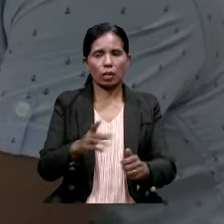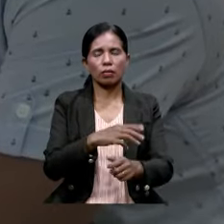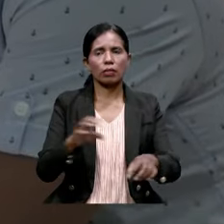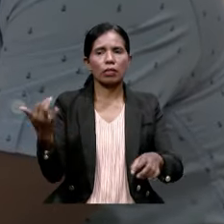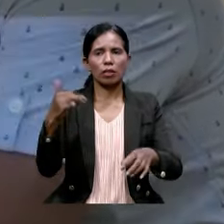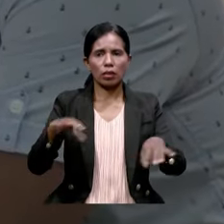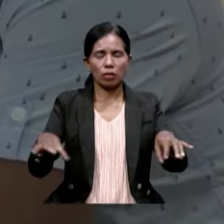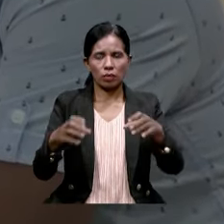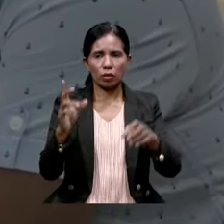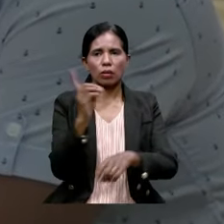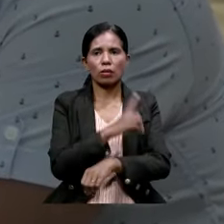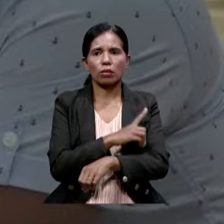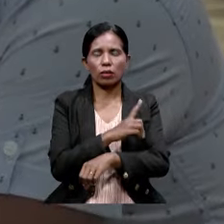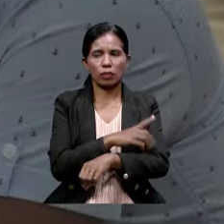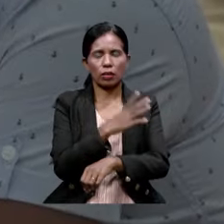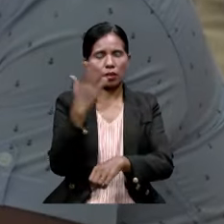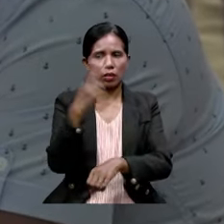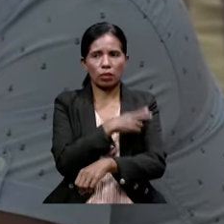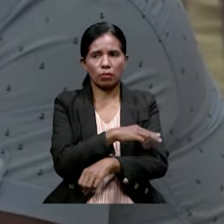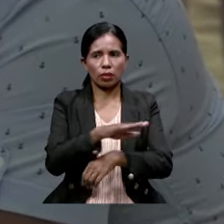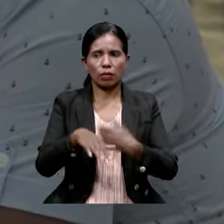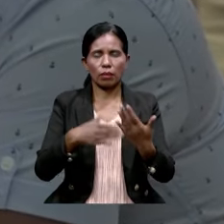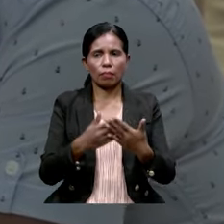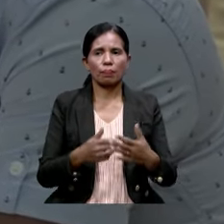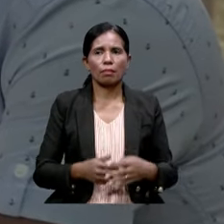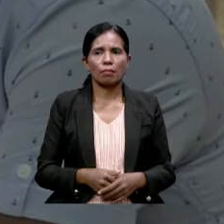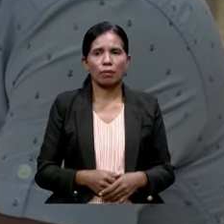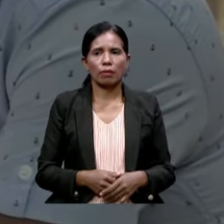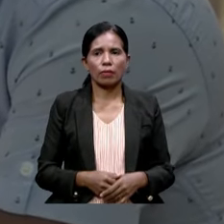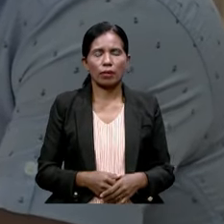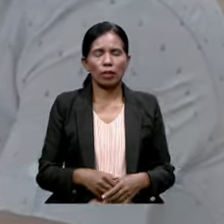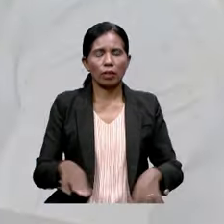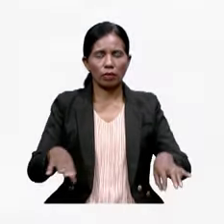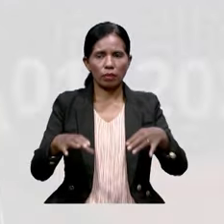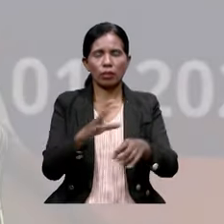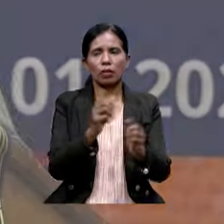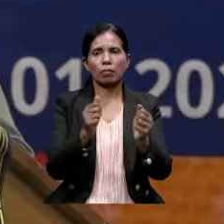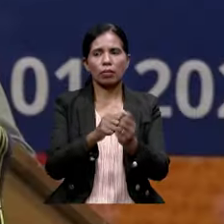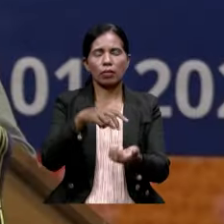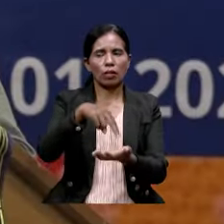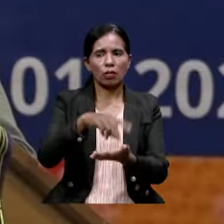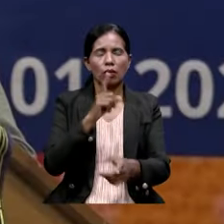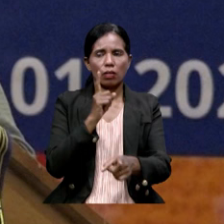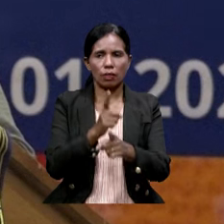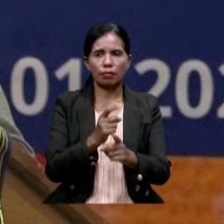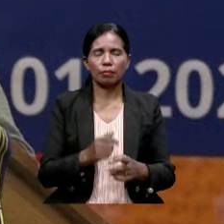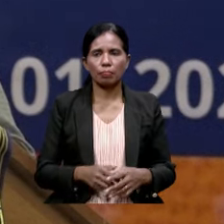serviço lor-loran iha facilidade saúde sira. Ordens das profissões irão estabelecido.